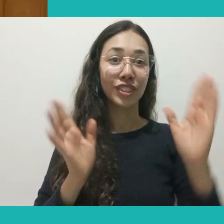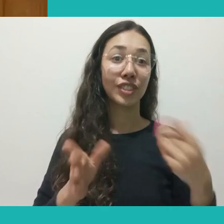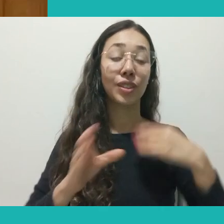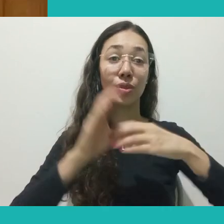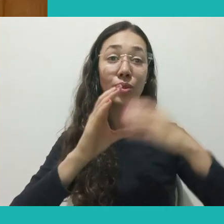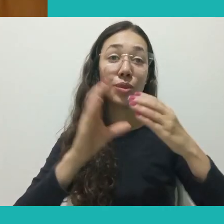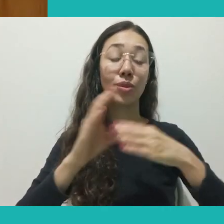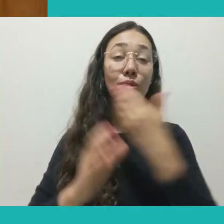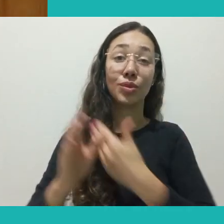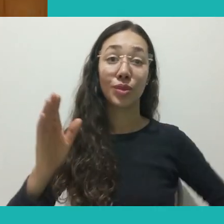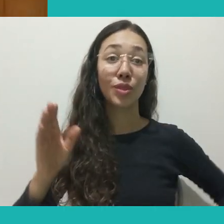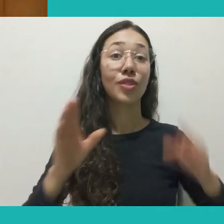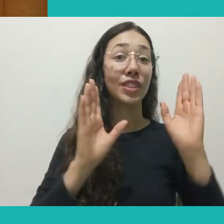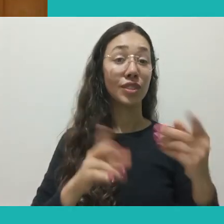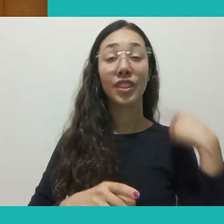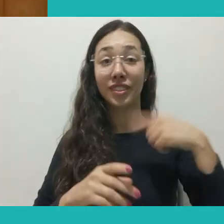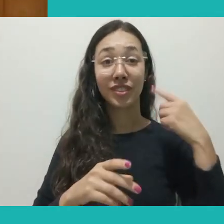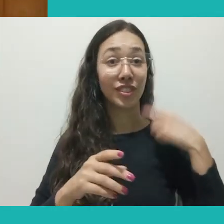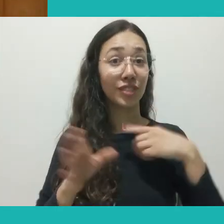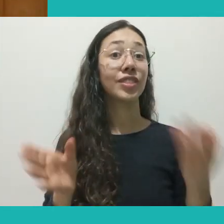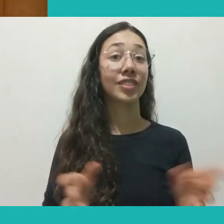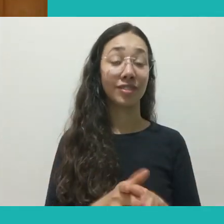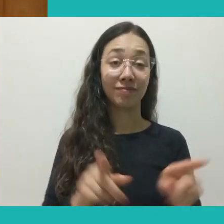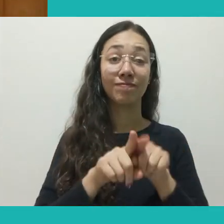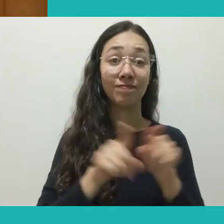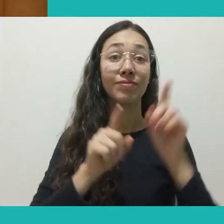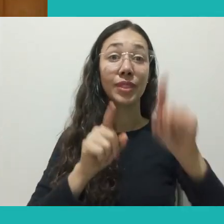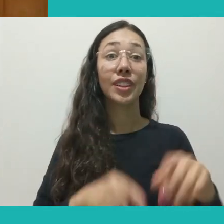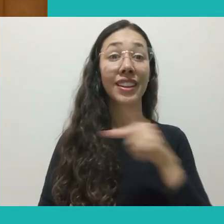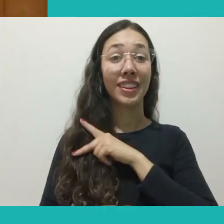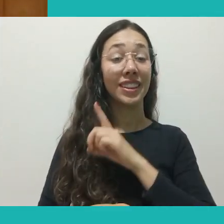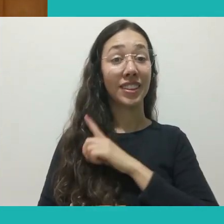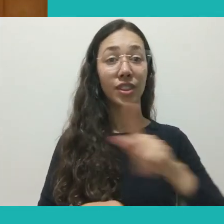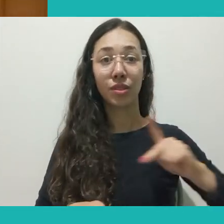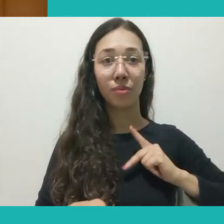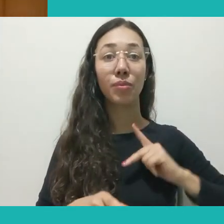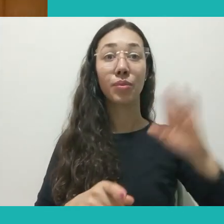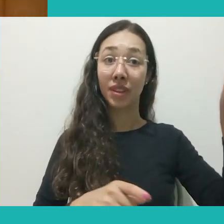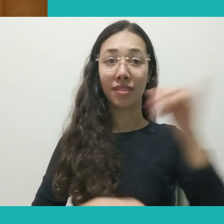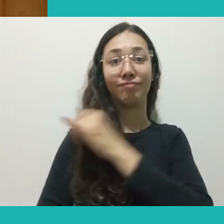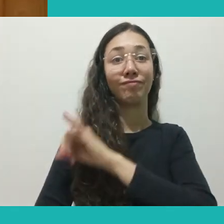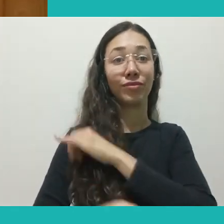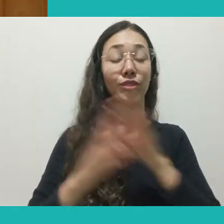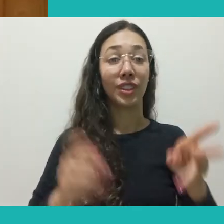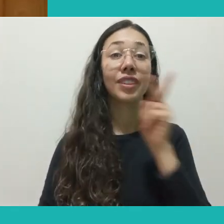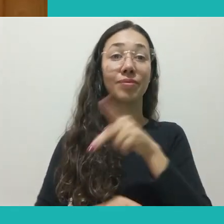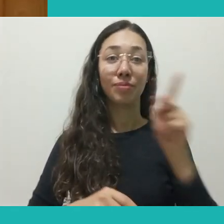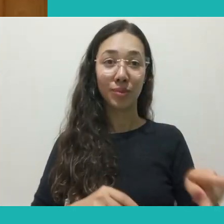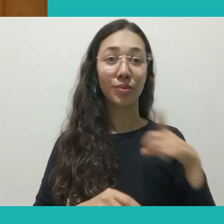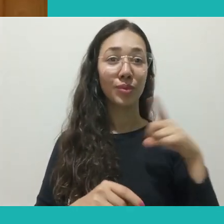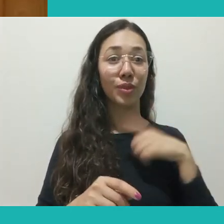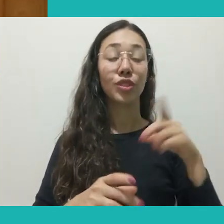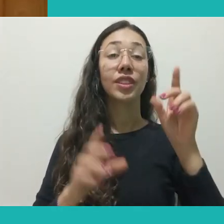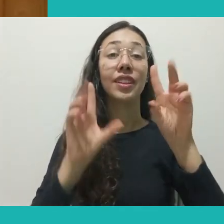público para provimento de cargo de advogado da União, foi defensor público no Estado do Rio de Janeiro, professor licenciado